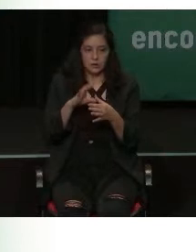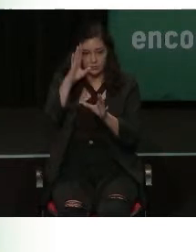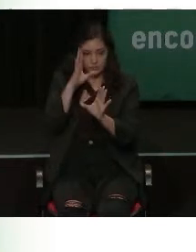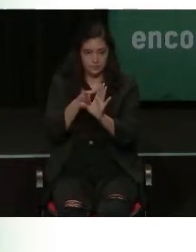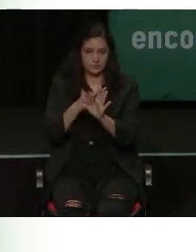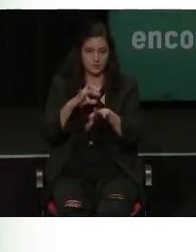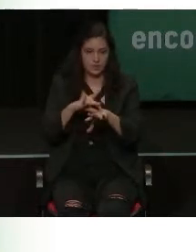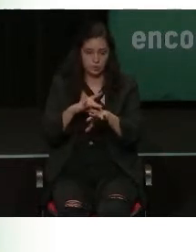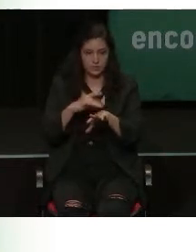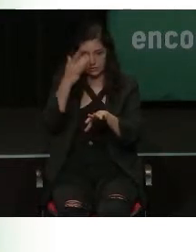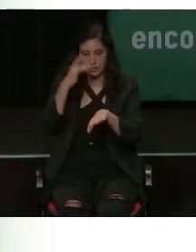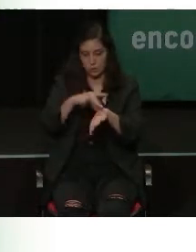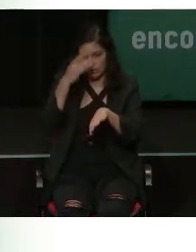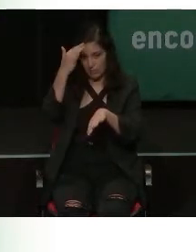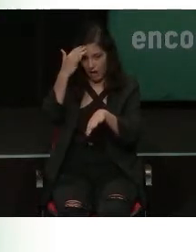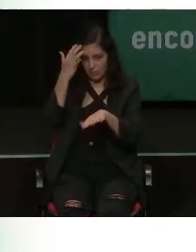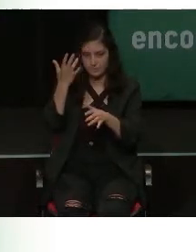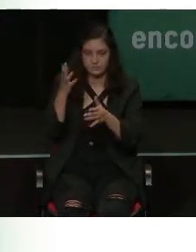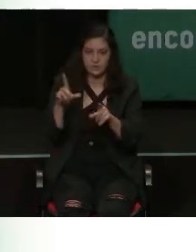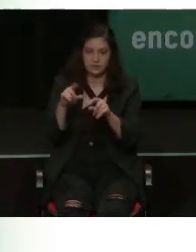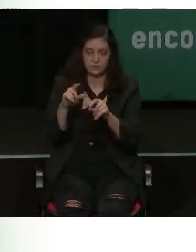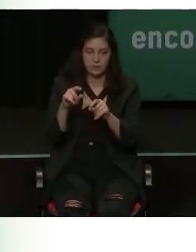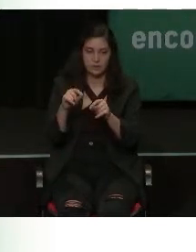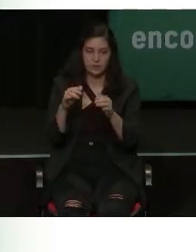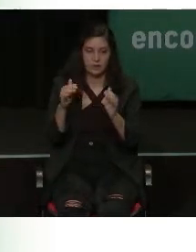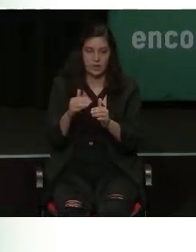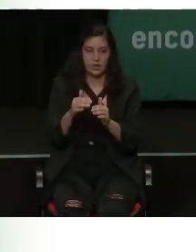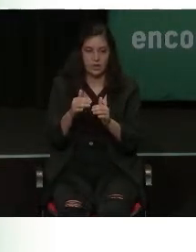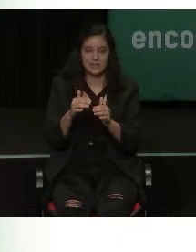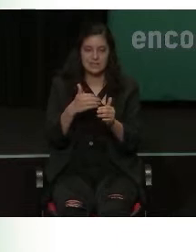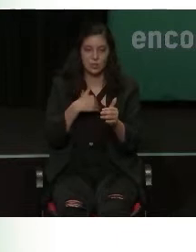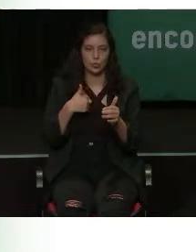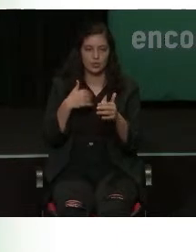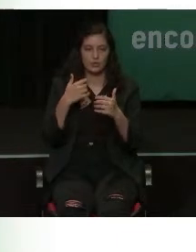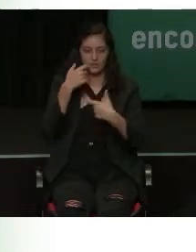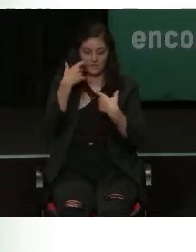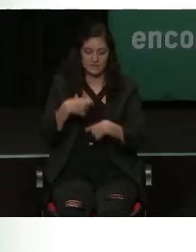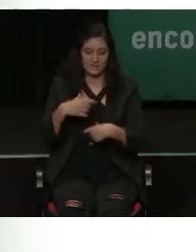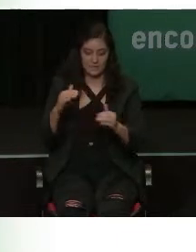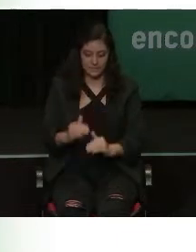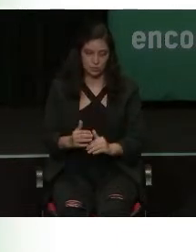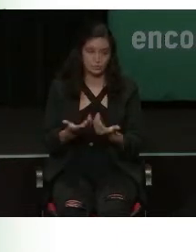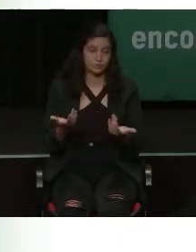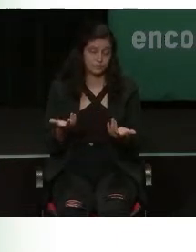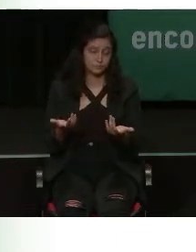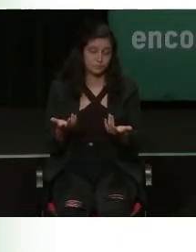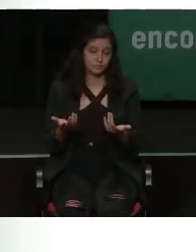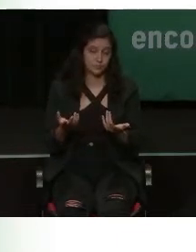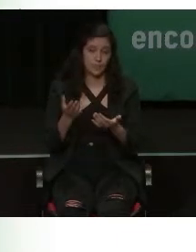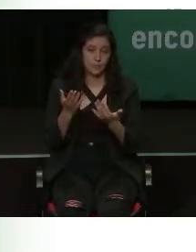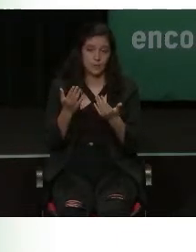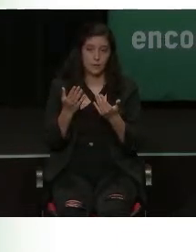Na doença mental e menos utilizada na saúde física. Mas há alguns estudos, nós